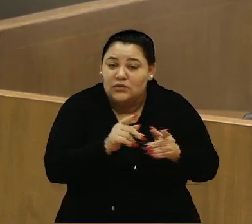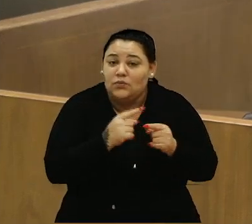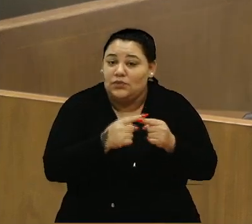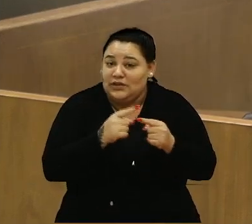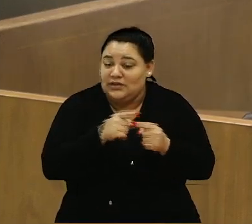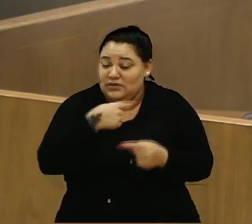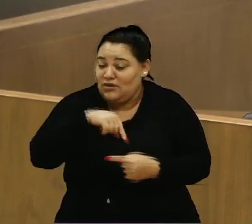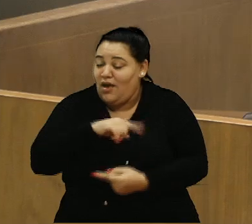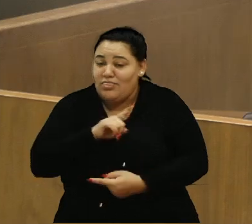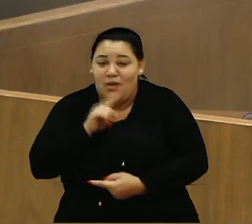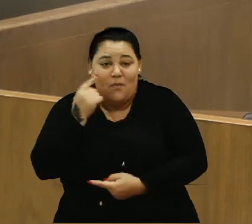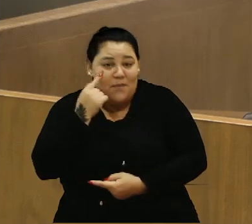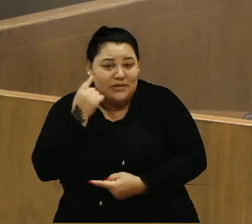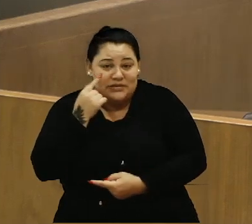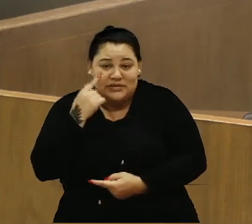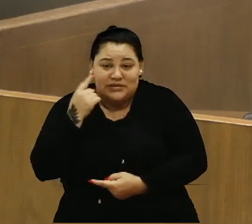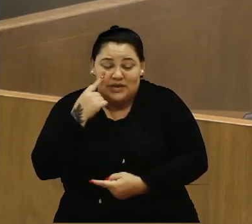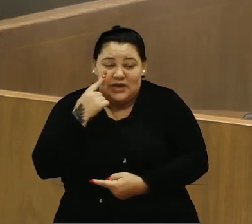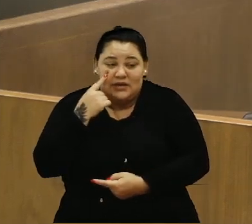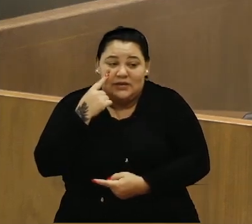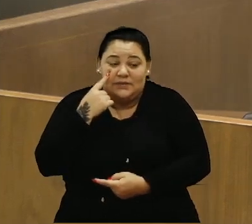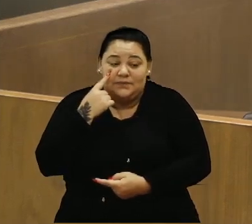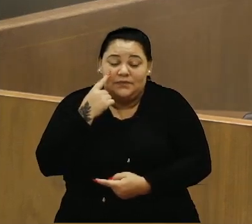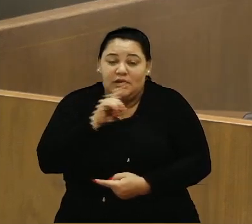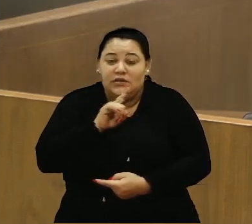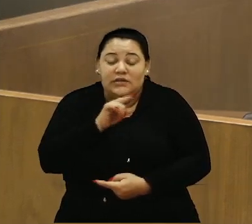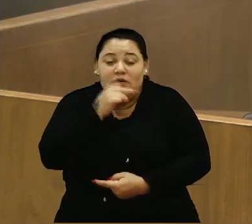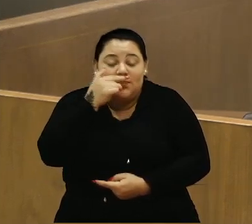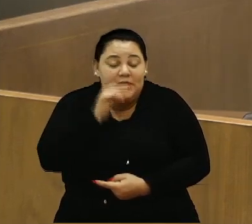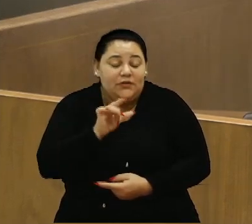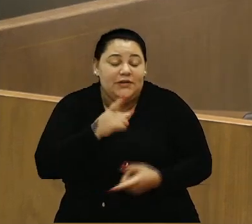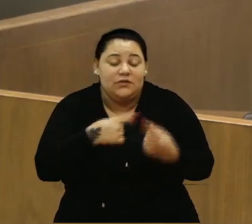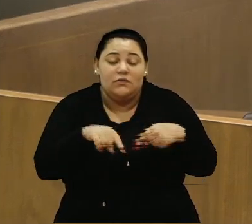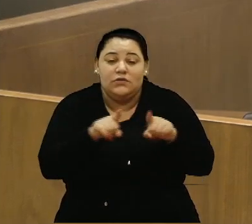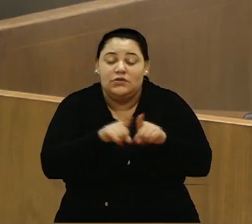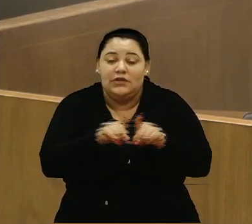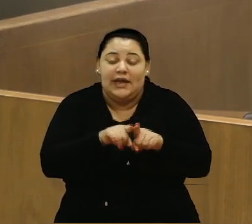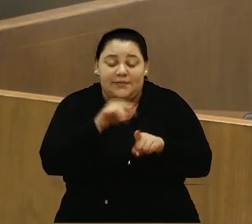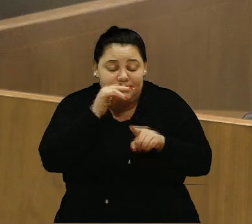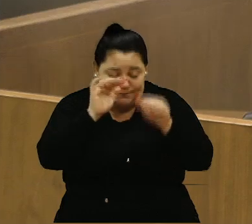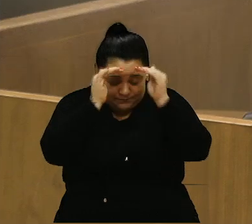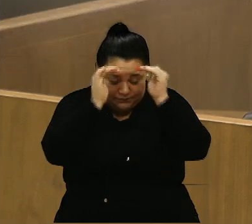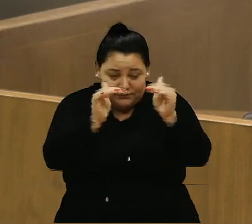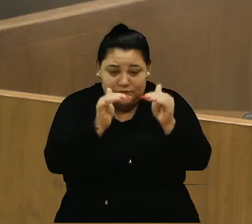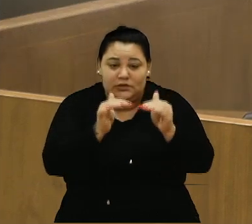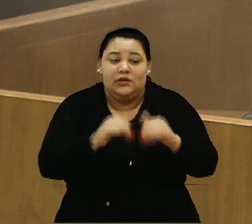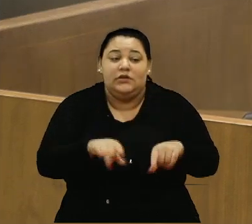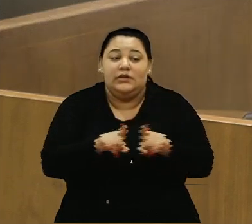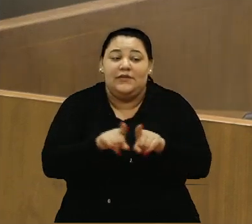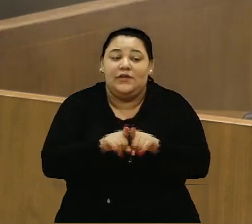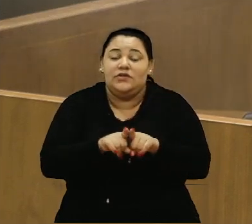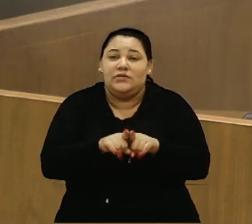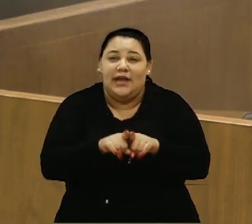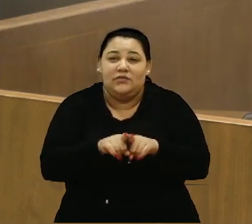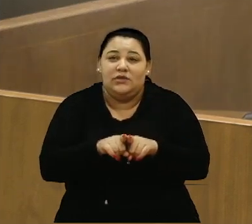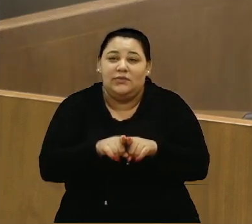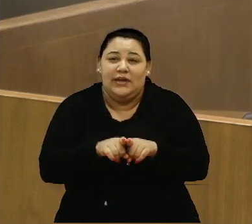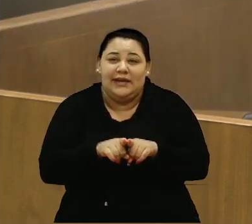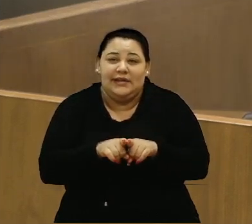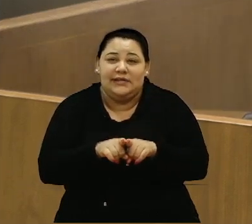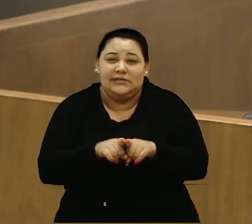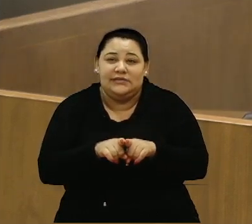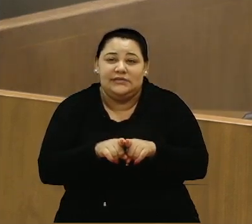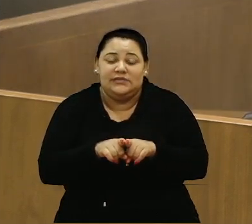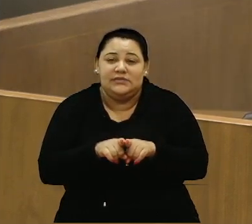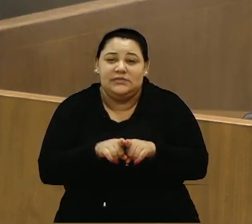nas políticas públicas para lá, a gente não vai conseguir dar dignidade e, de fato, possibilitar que aquele local seja um local